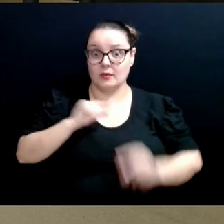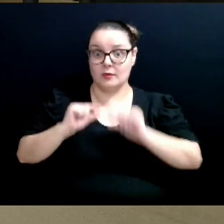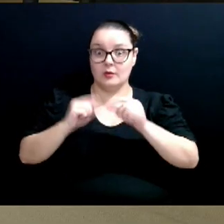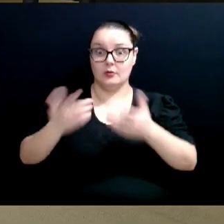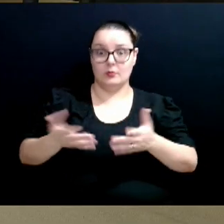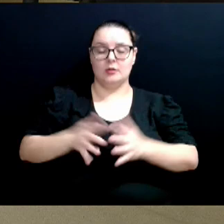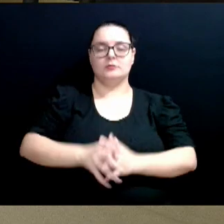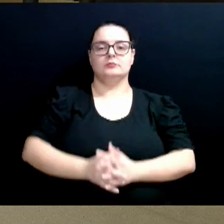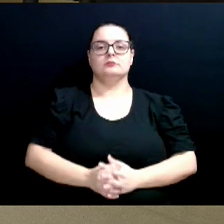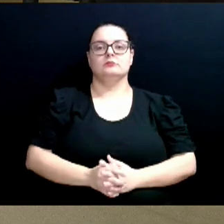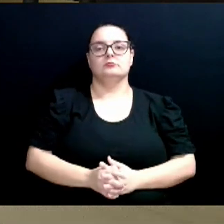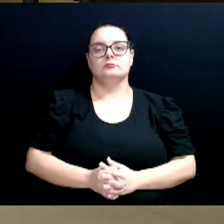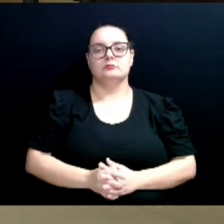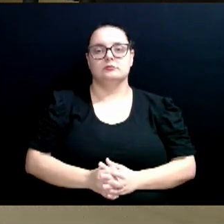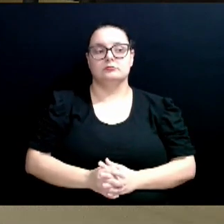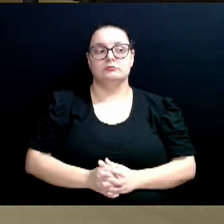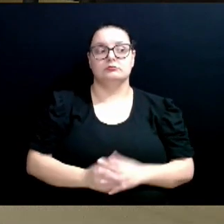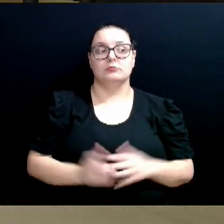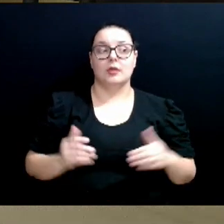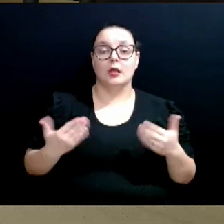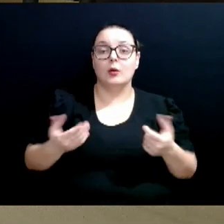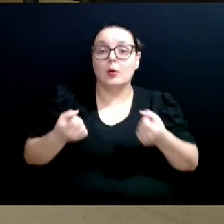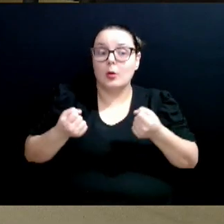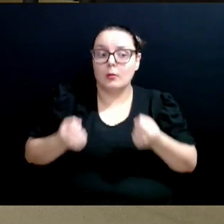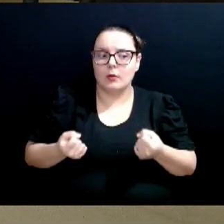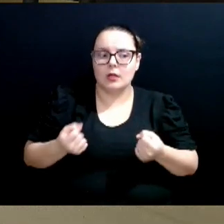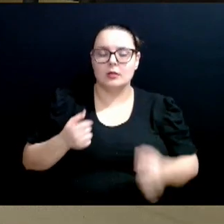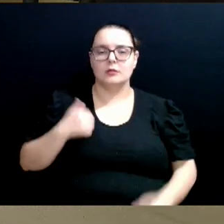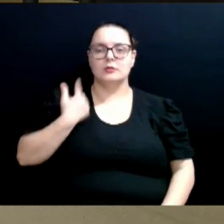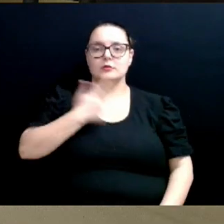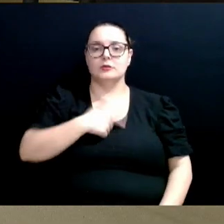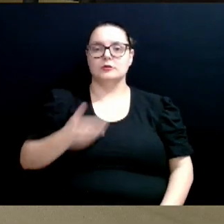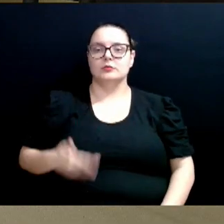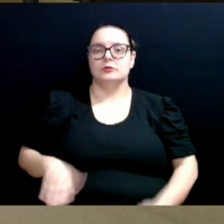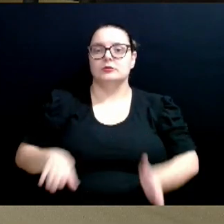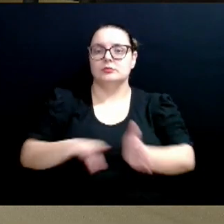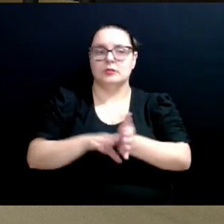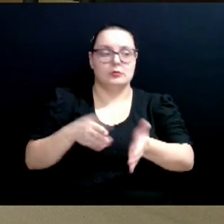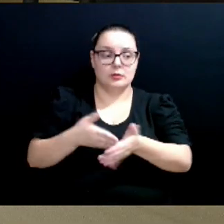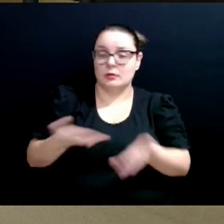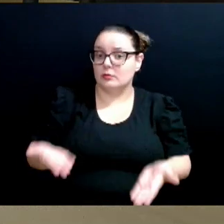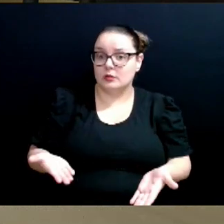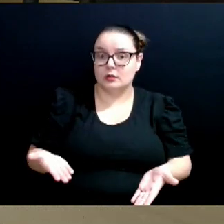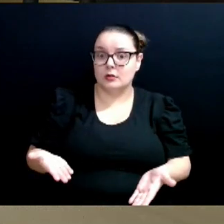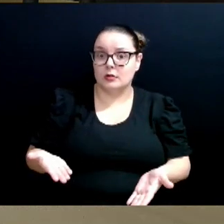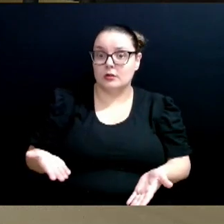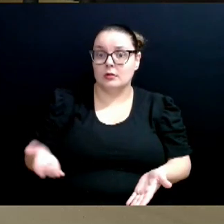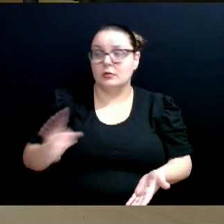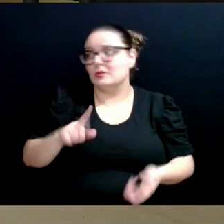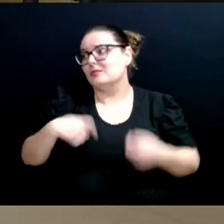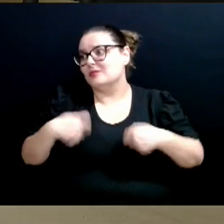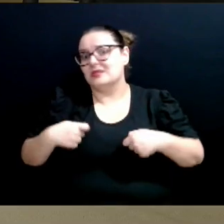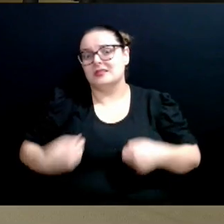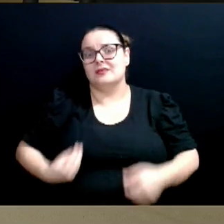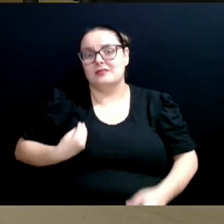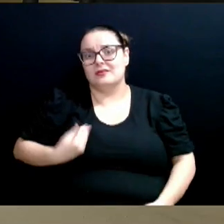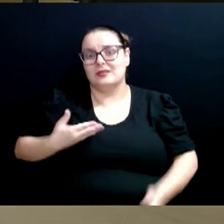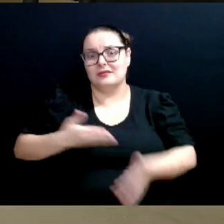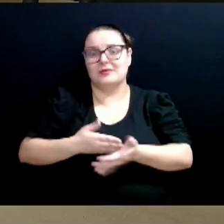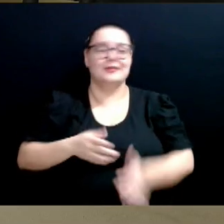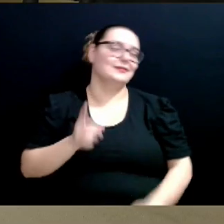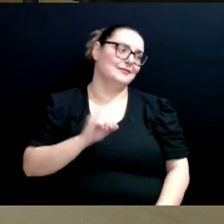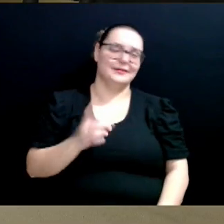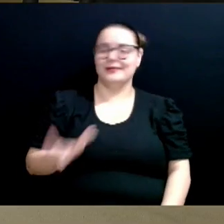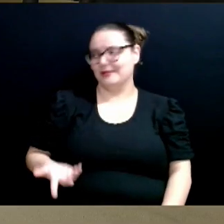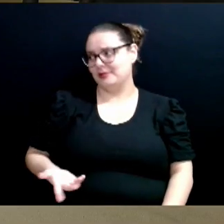e qual que é aí o peso da gente chegar ao nosso limite. A gente não precisa viver no limite, né? Não. Não, né? A gente precisa viver Não